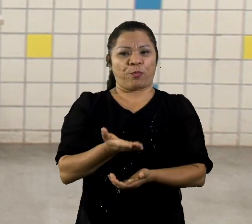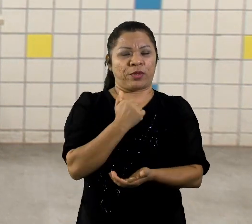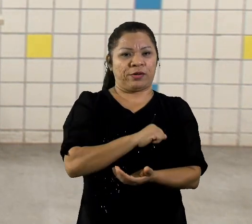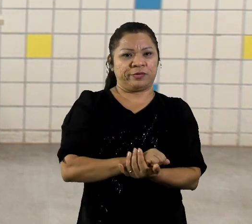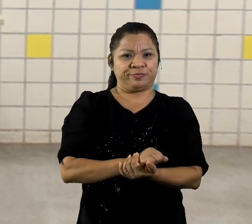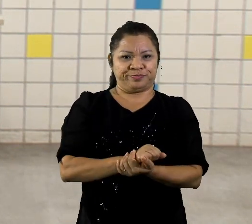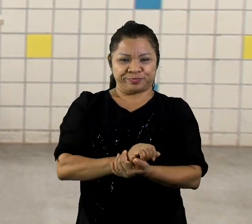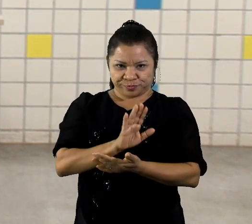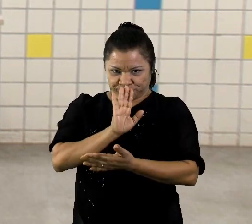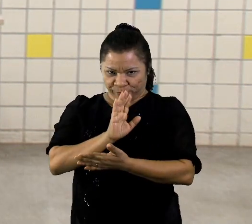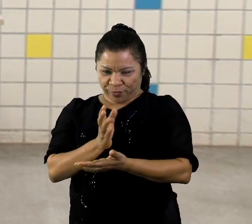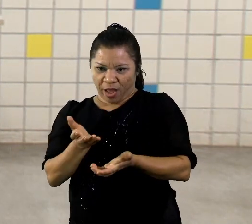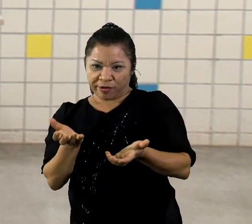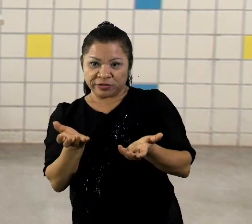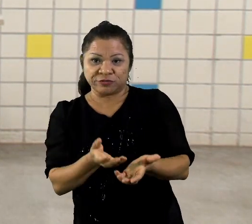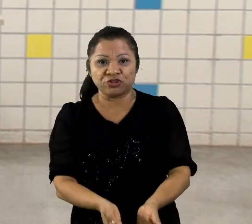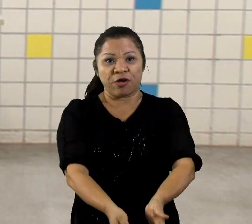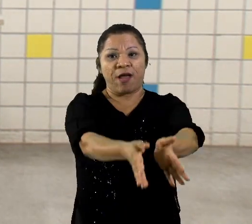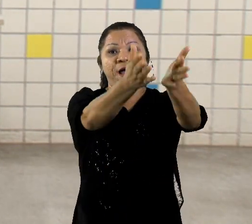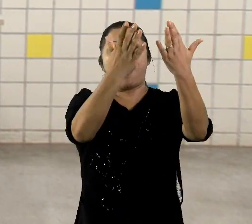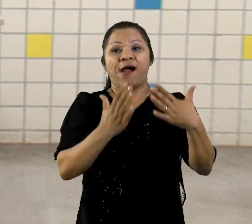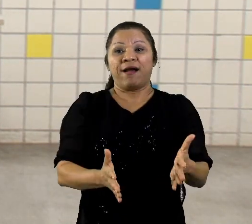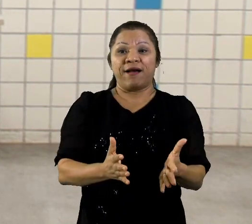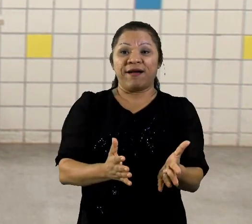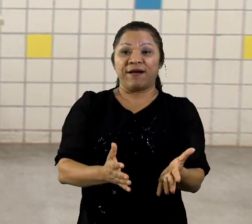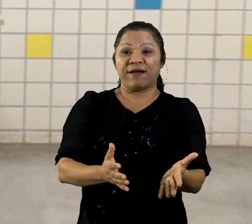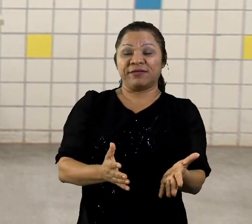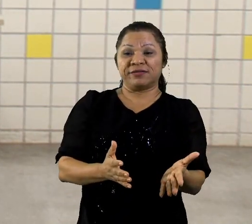Vou jogar aqui.